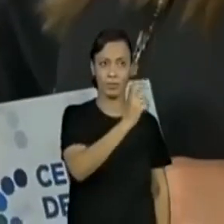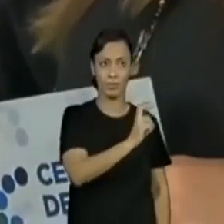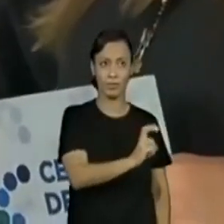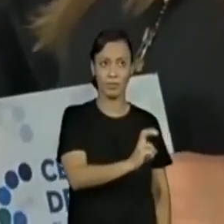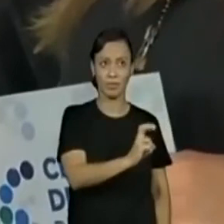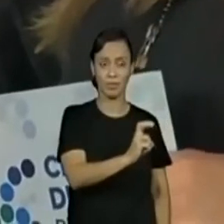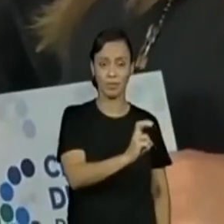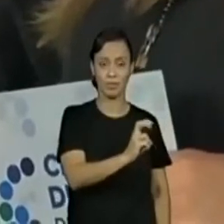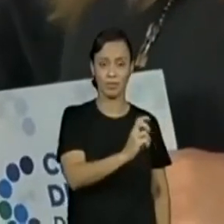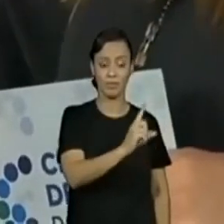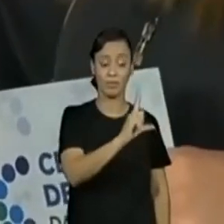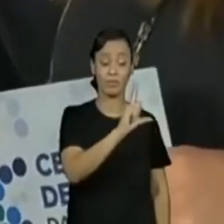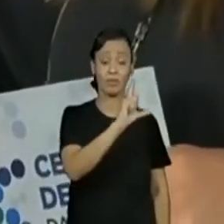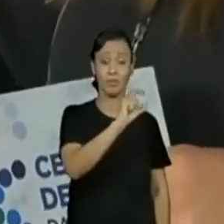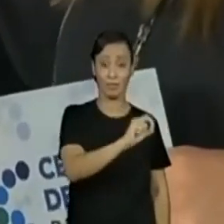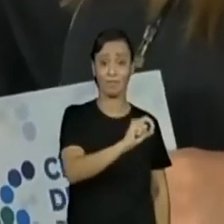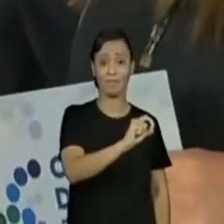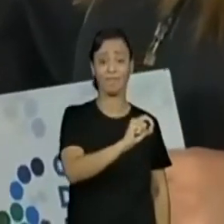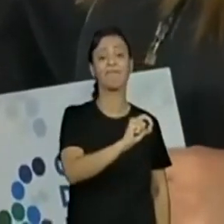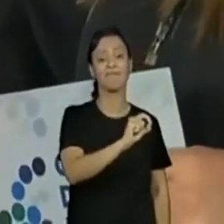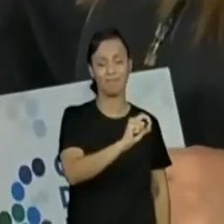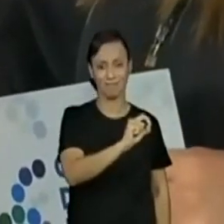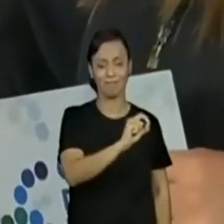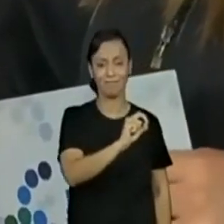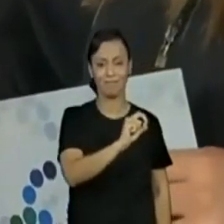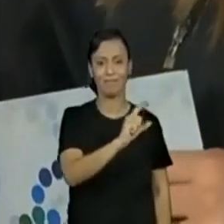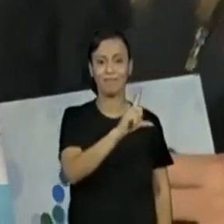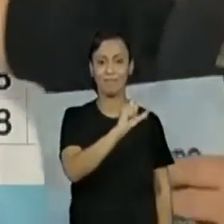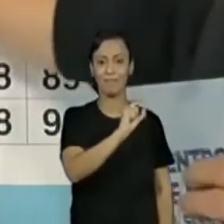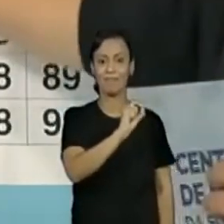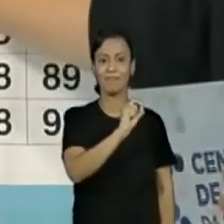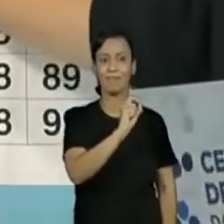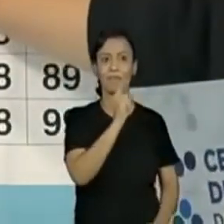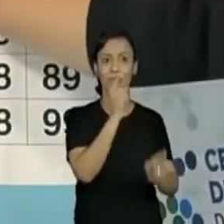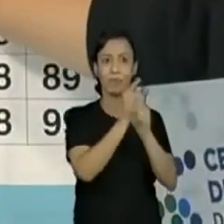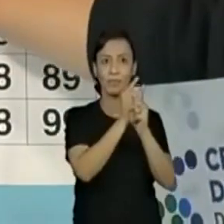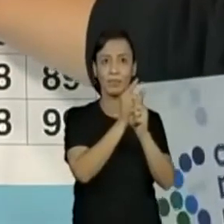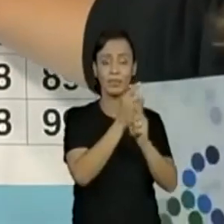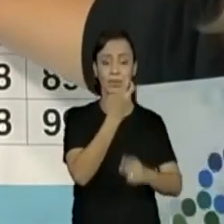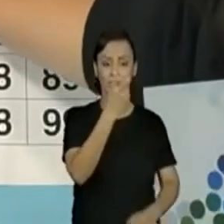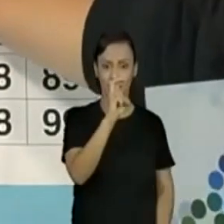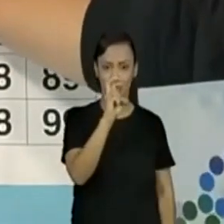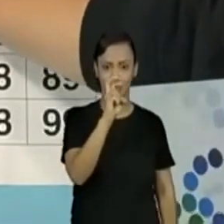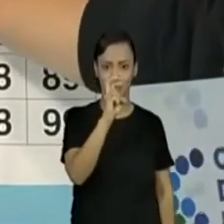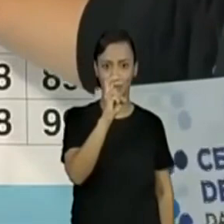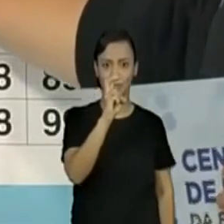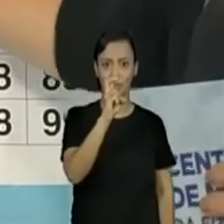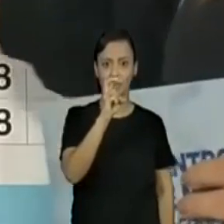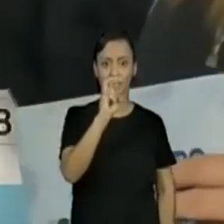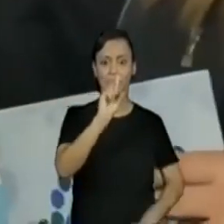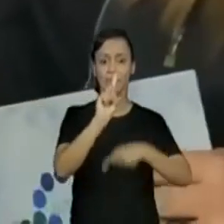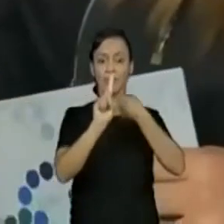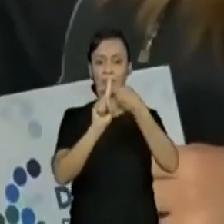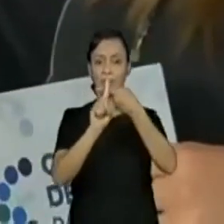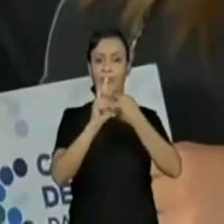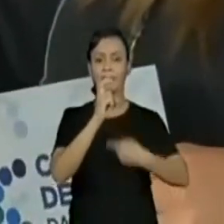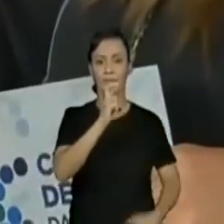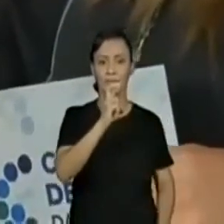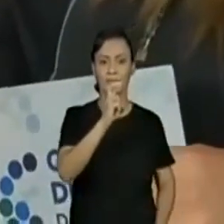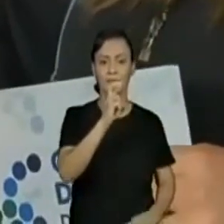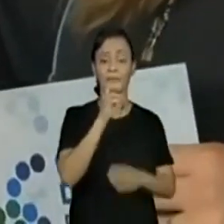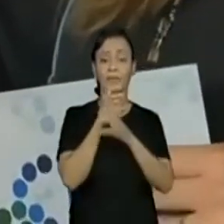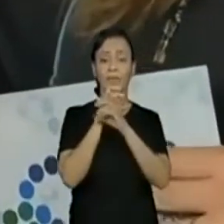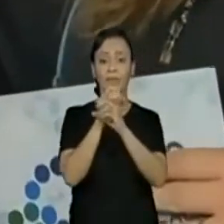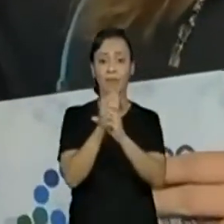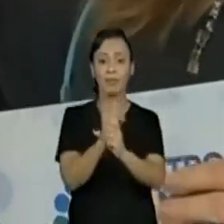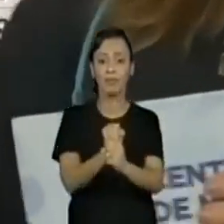1, 2, 3, 4, 5. Eu já chego no 10. Então, 5 mais 5 é igual